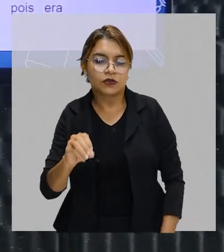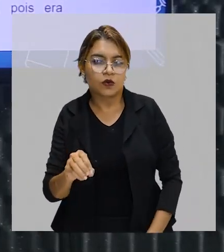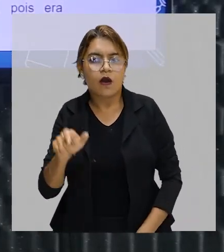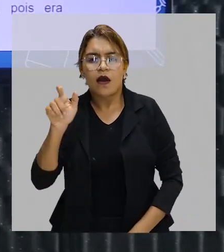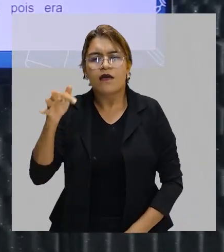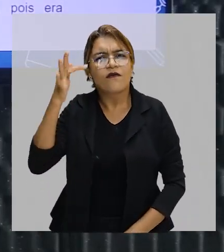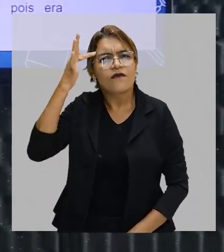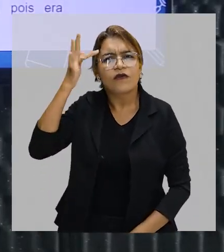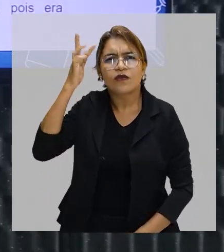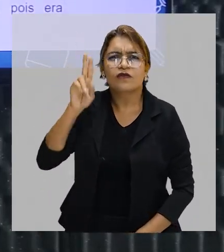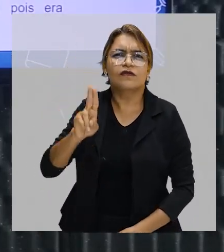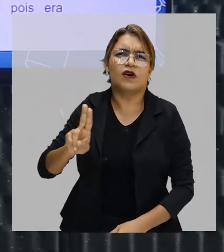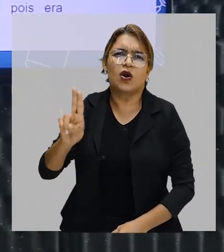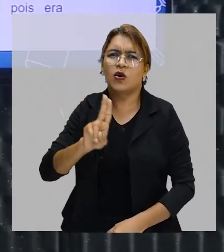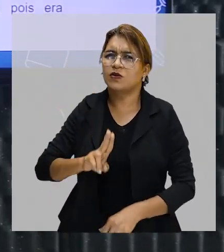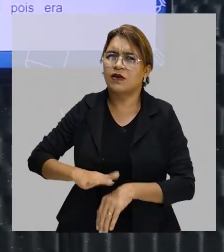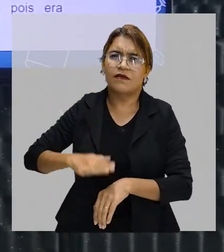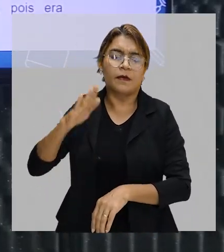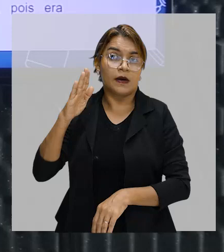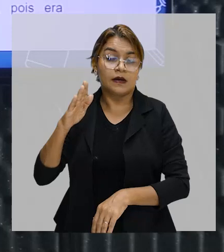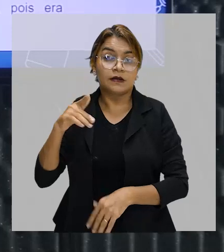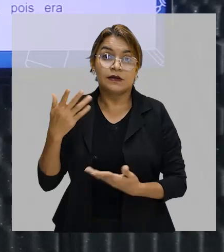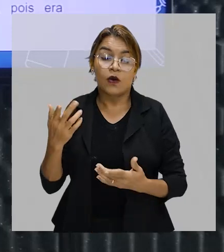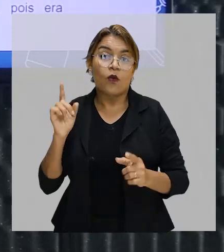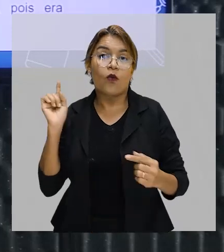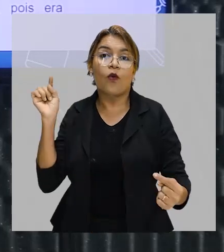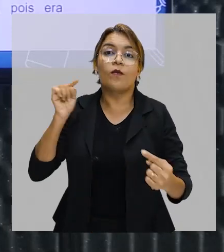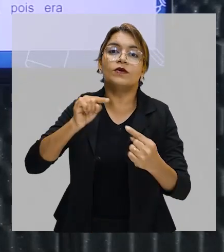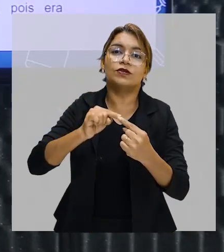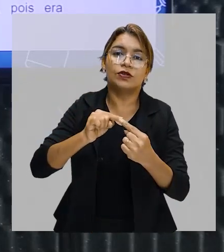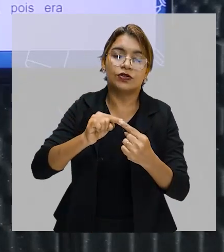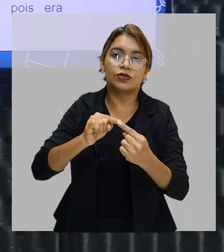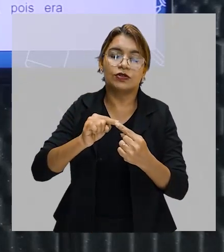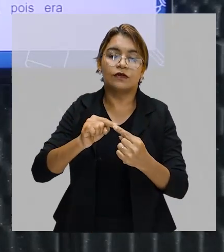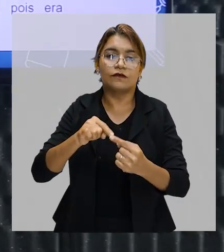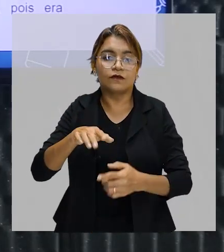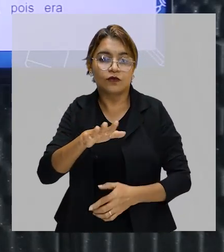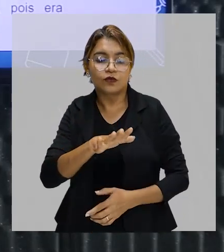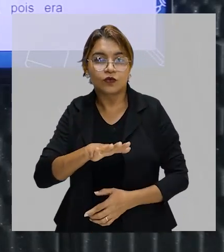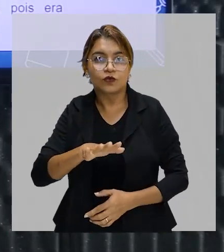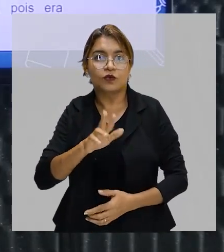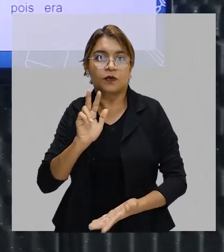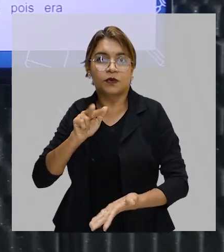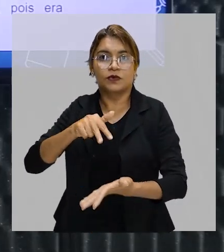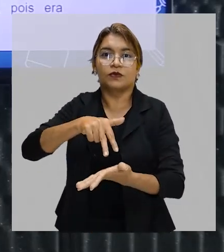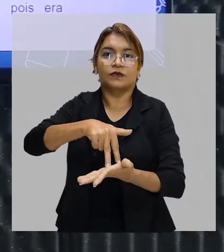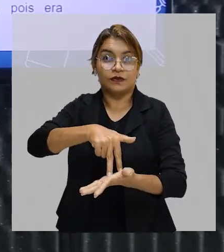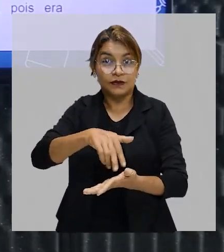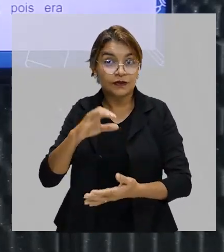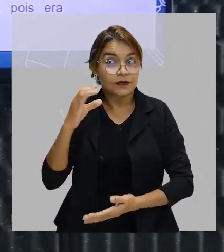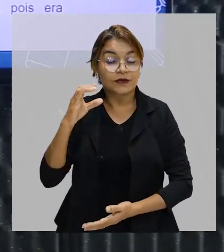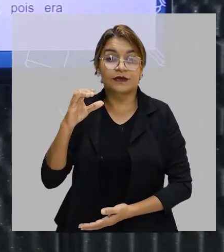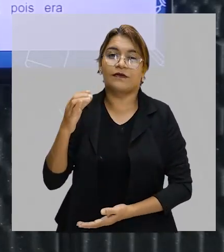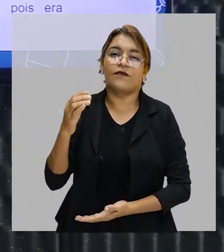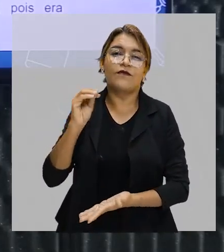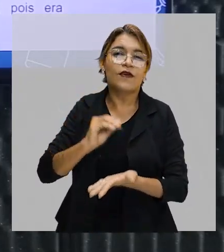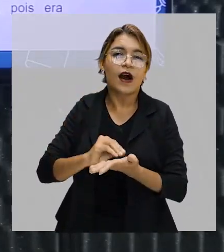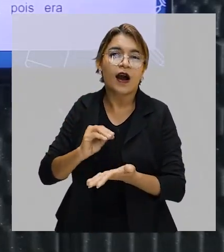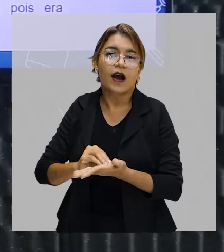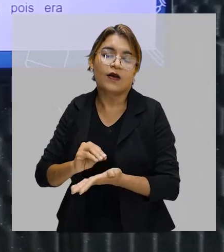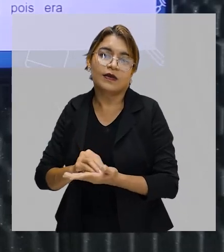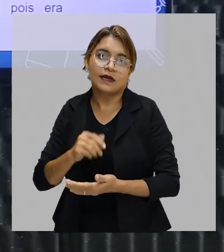não atingia de verdade o chamado estágio positivo, que é o estágio científico ou